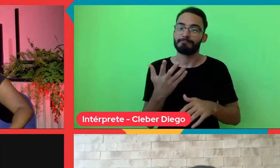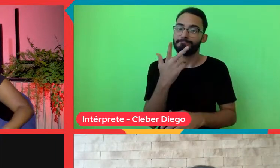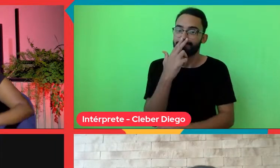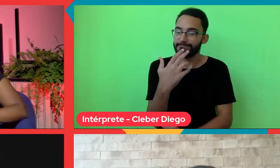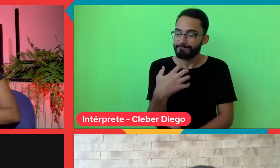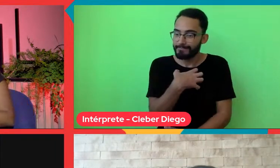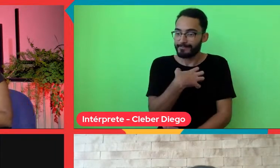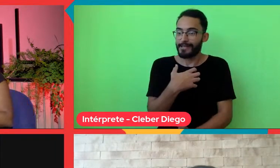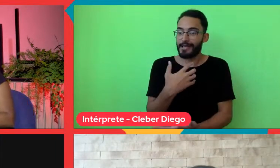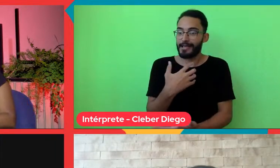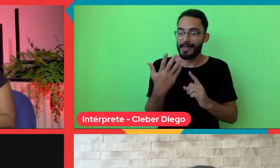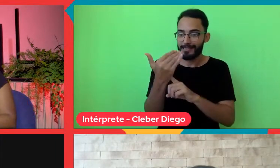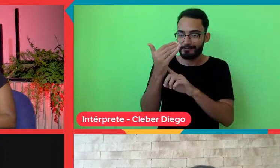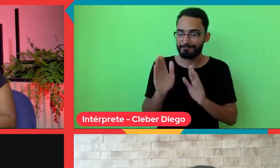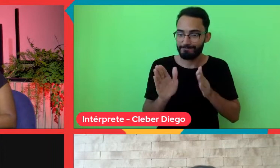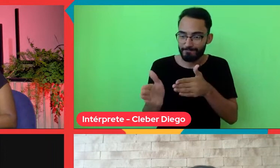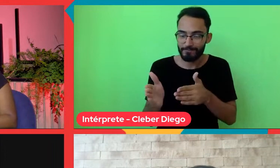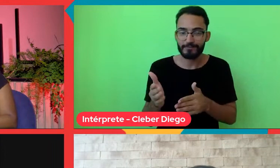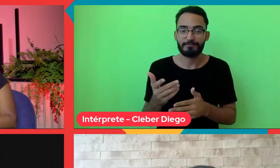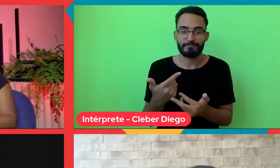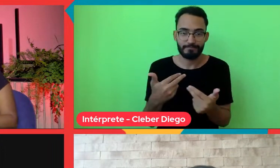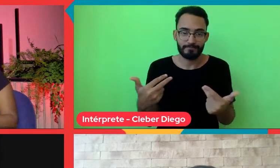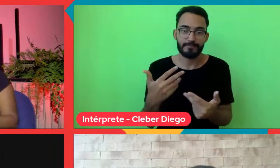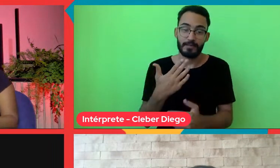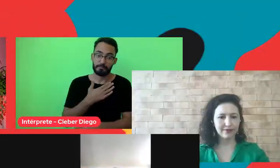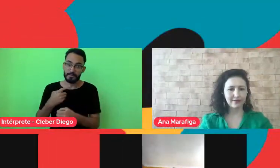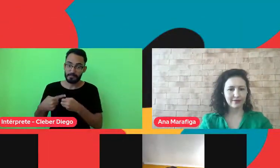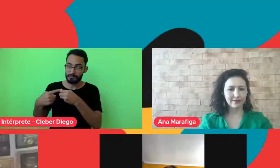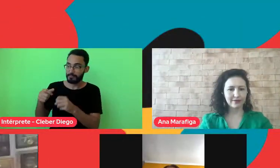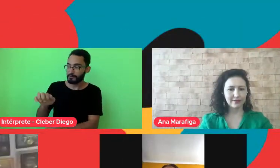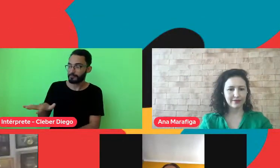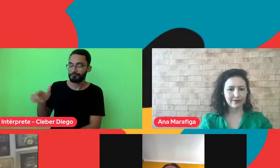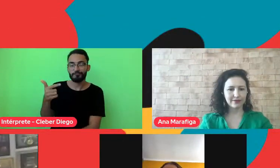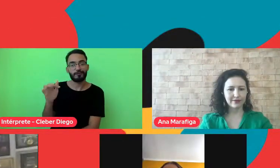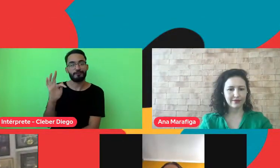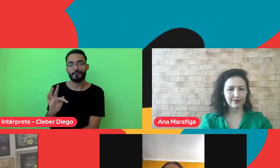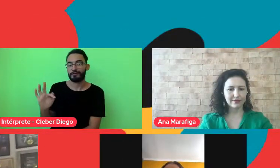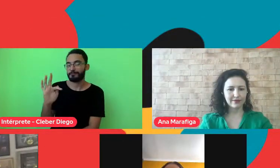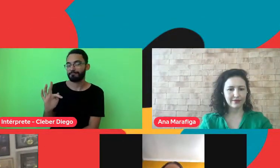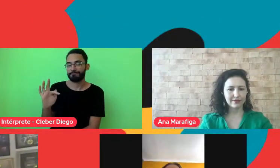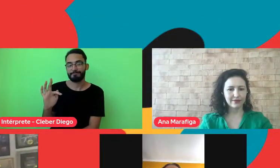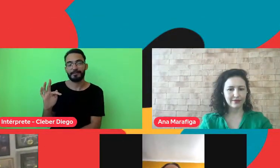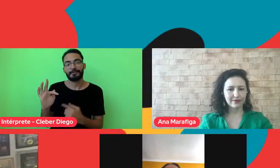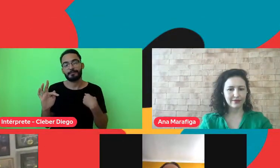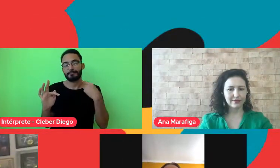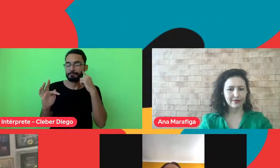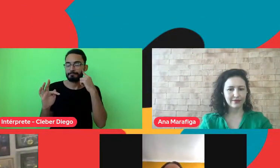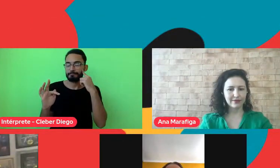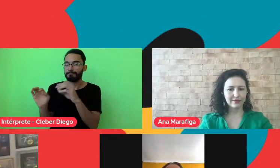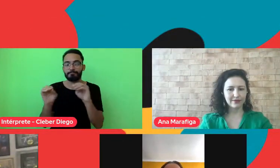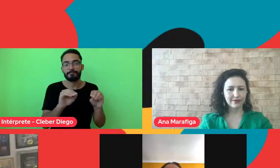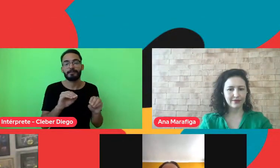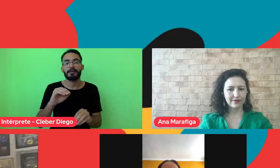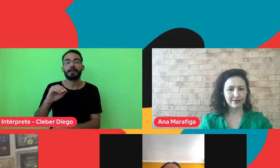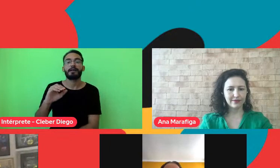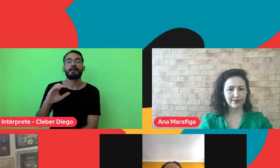para, como na minha cidade não tinha faculdade, com 17 anos eu acabei me mudando para Campo Grande, que é a